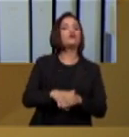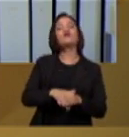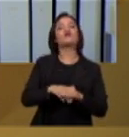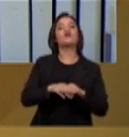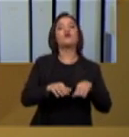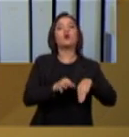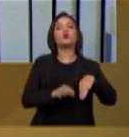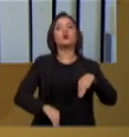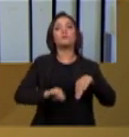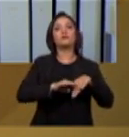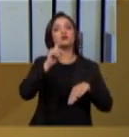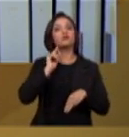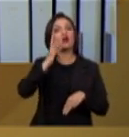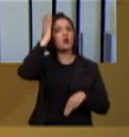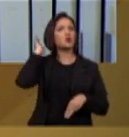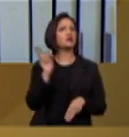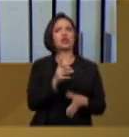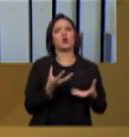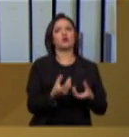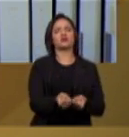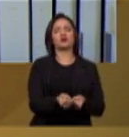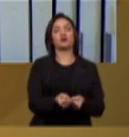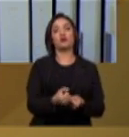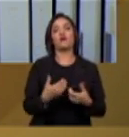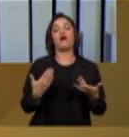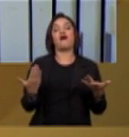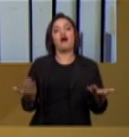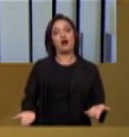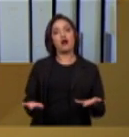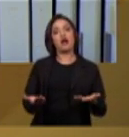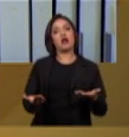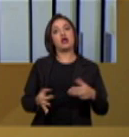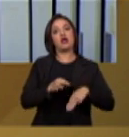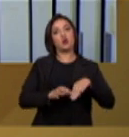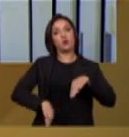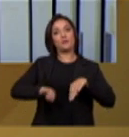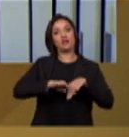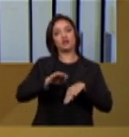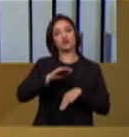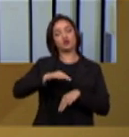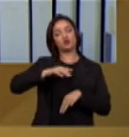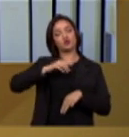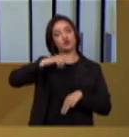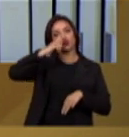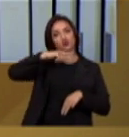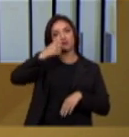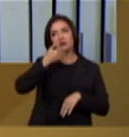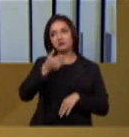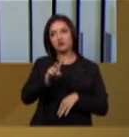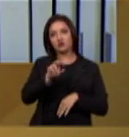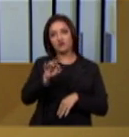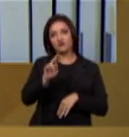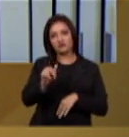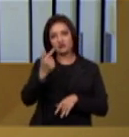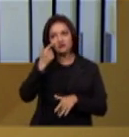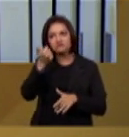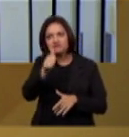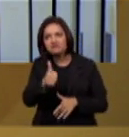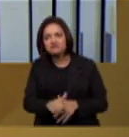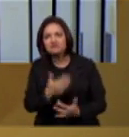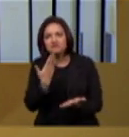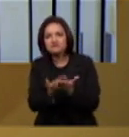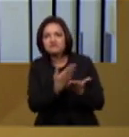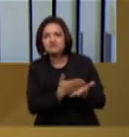negava provimento aos embargos, pediu vista dos autos do ministro Gilmar Mendes, a quem passa a palavra para o seu voto.